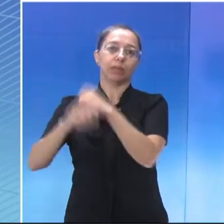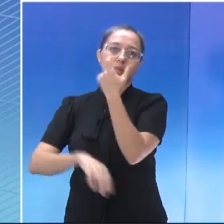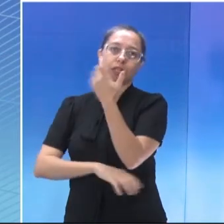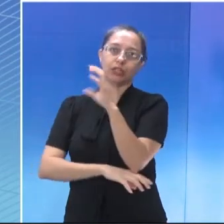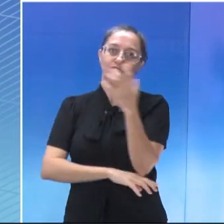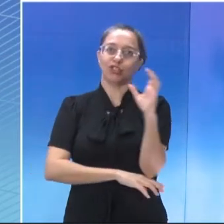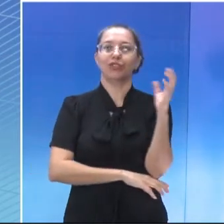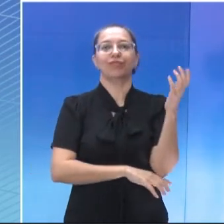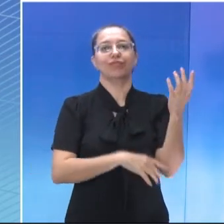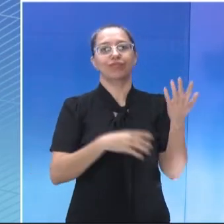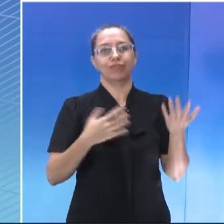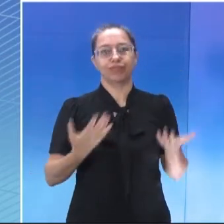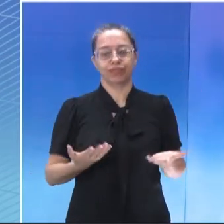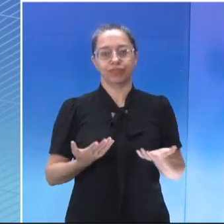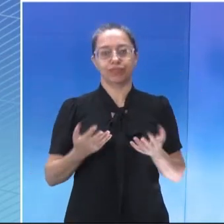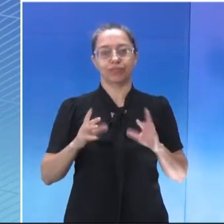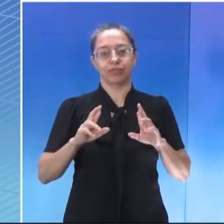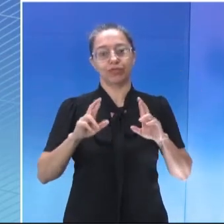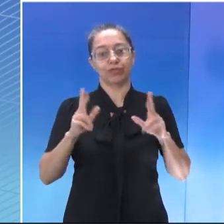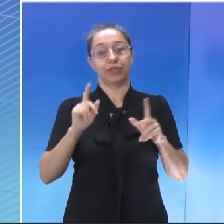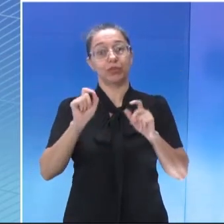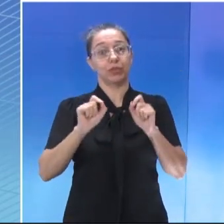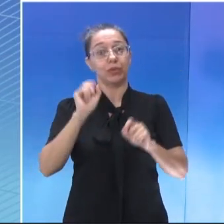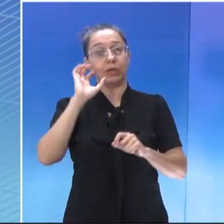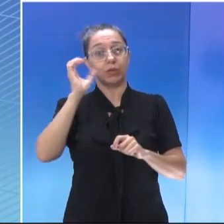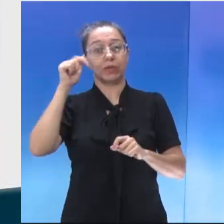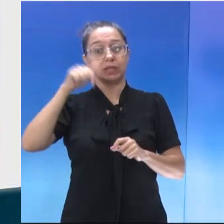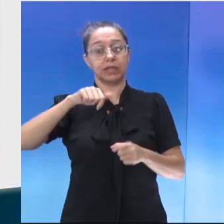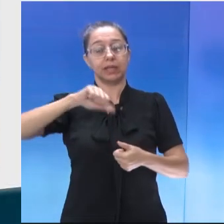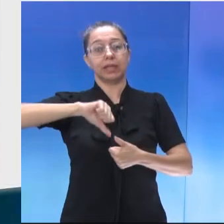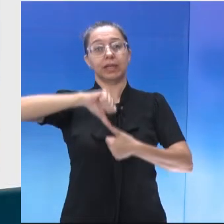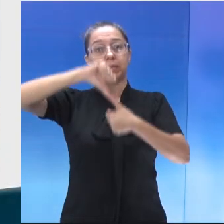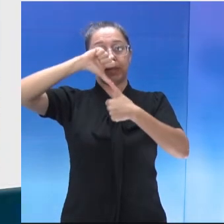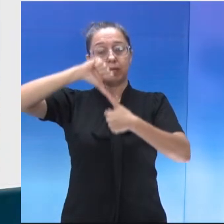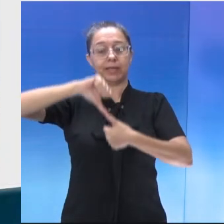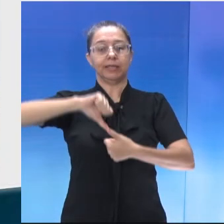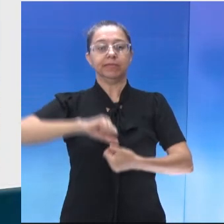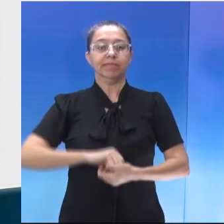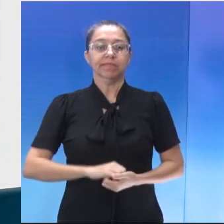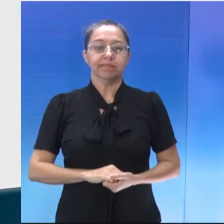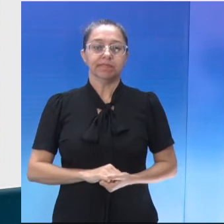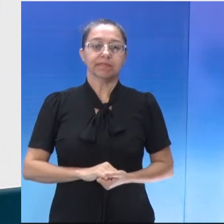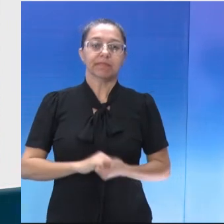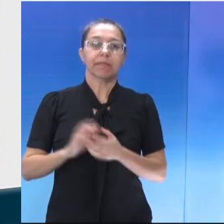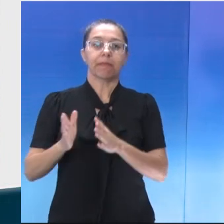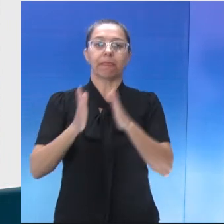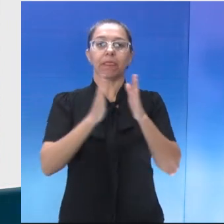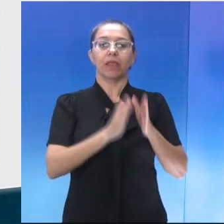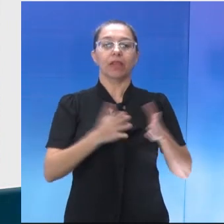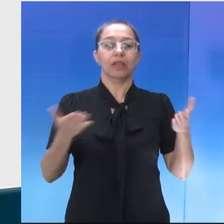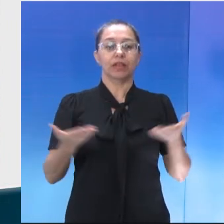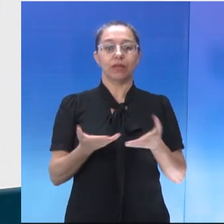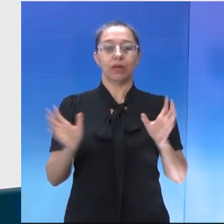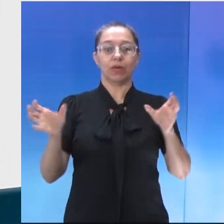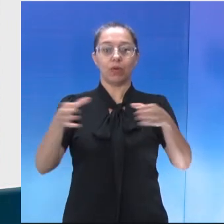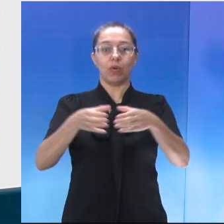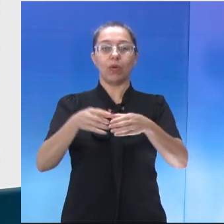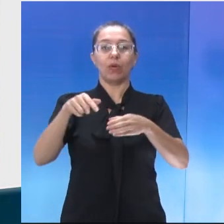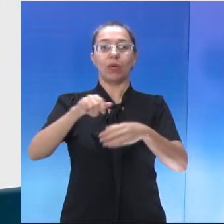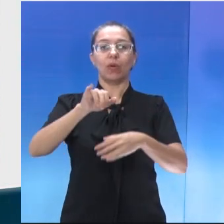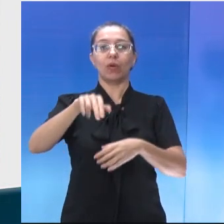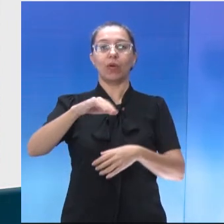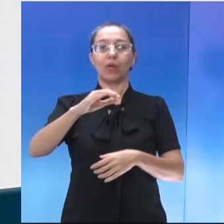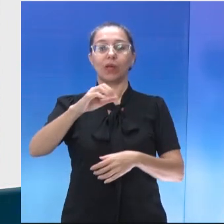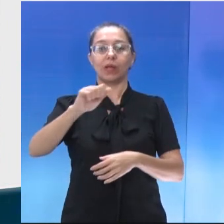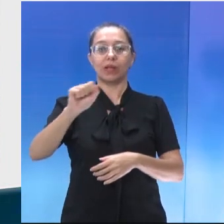acontecia na América. Vamos olhar a próxima figura aqui, é uma figura real, né, uma foto real